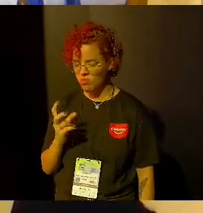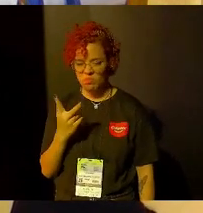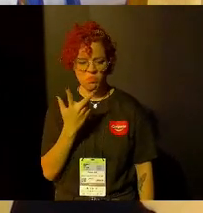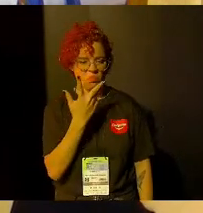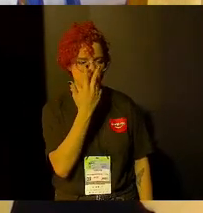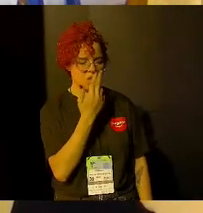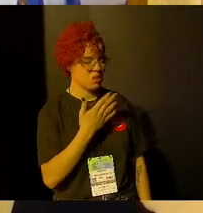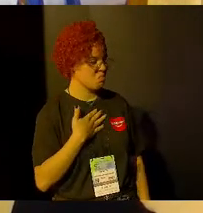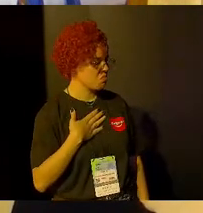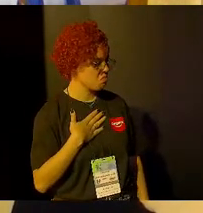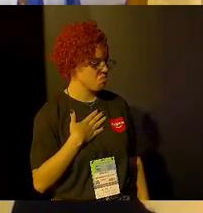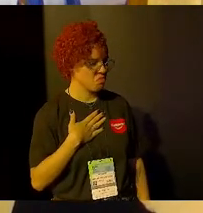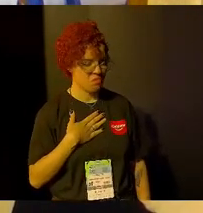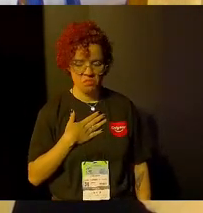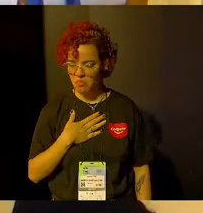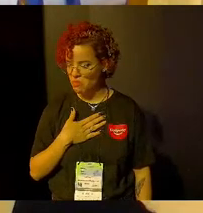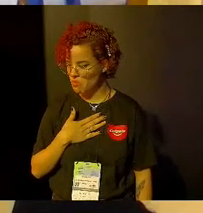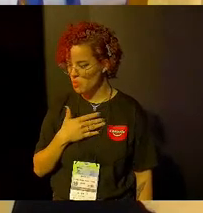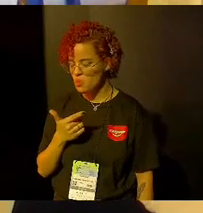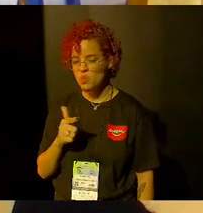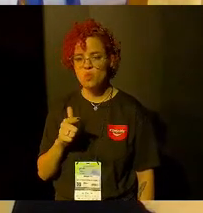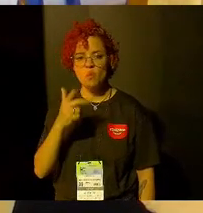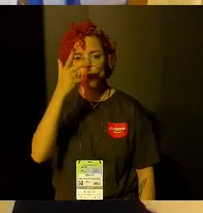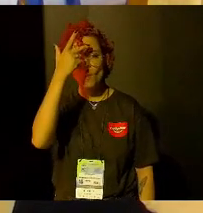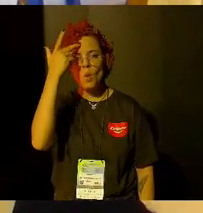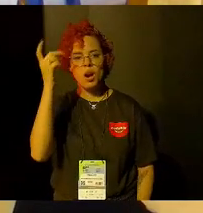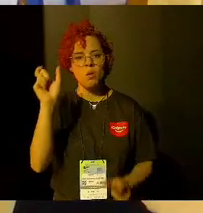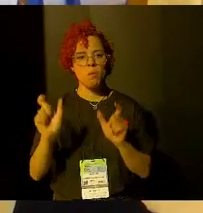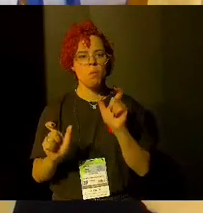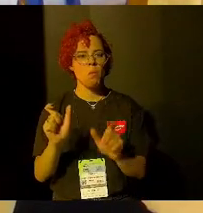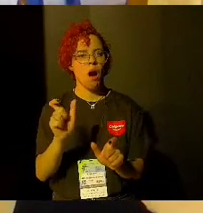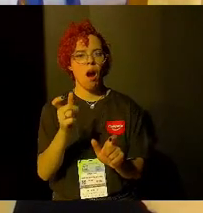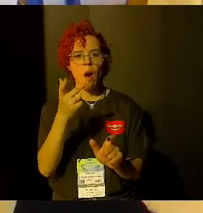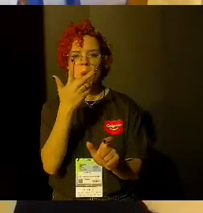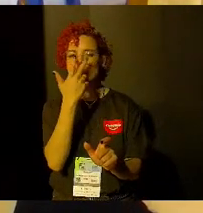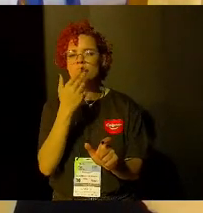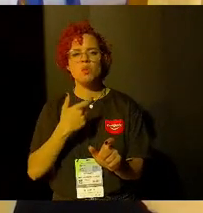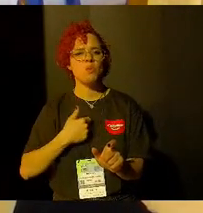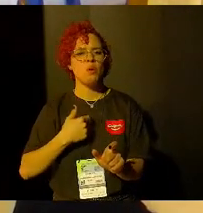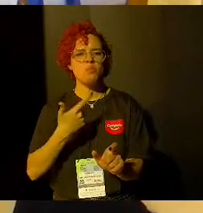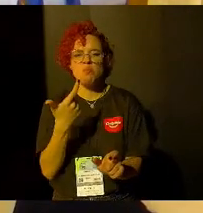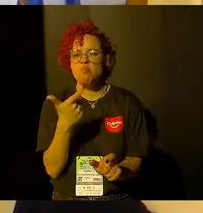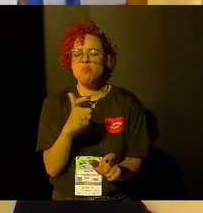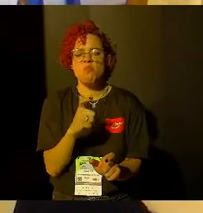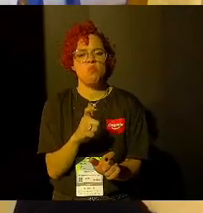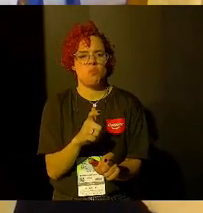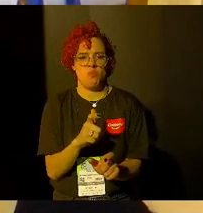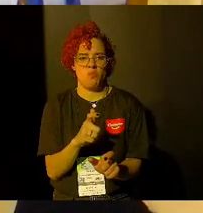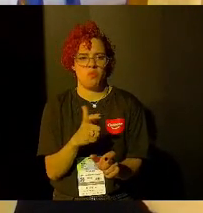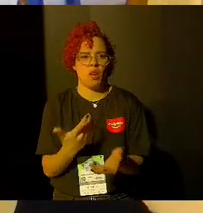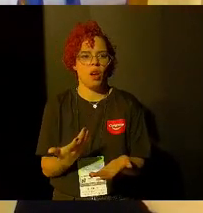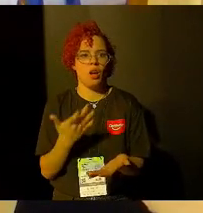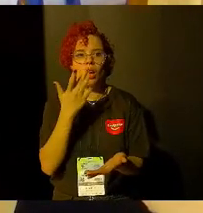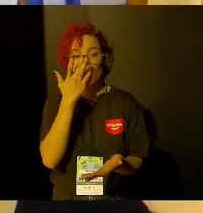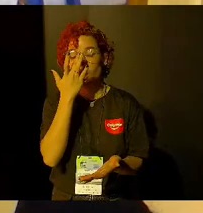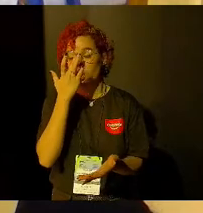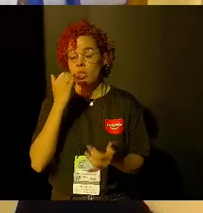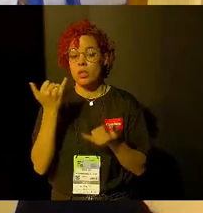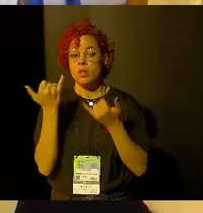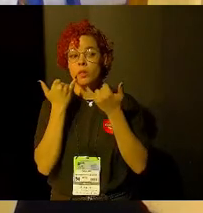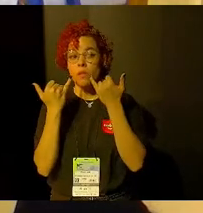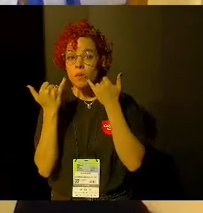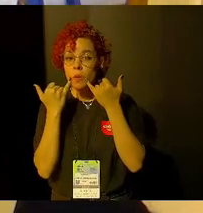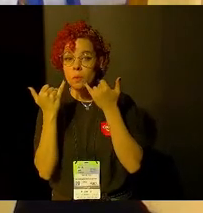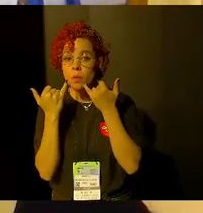as pessoas parecidas comigo que não estão aqui nessa sala de aula eu vou precisar democratizar essas informações em formato